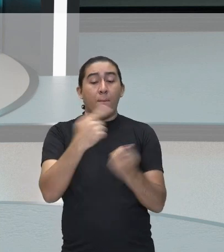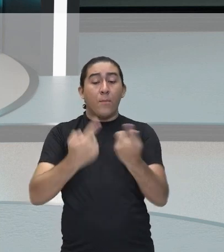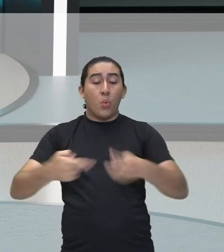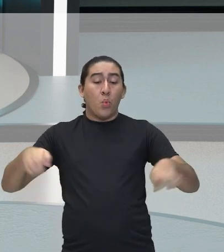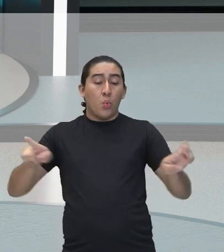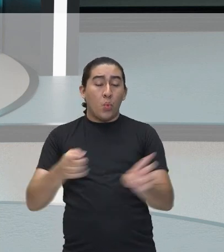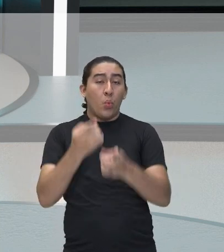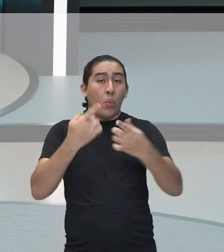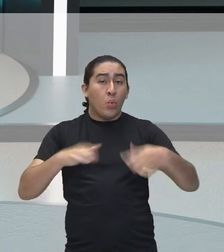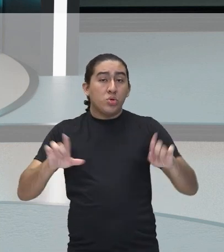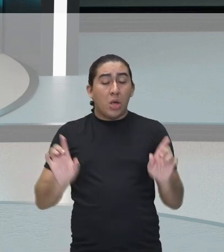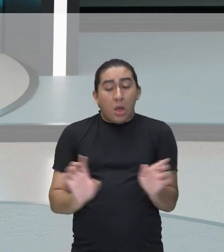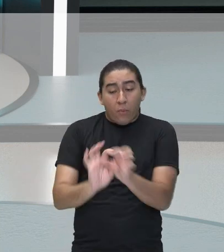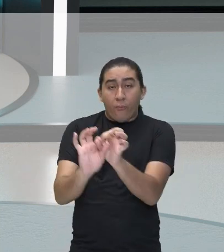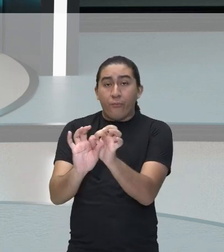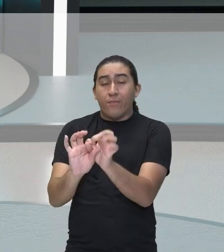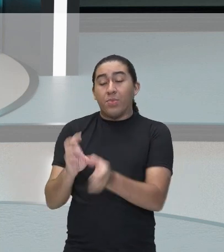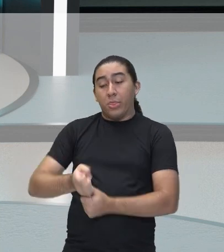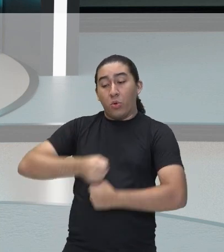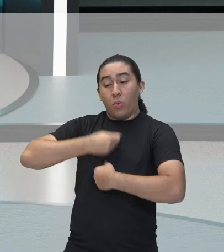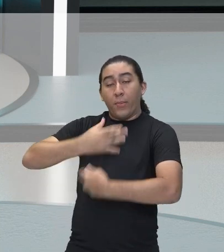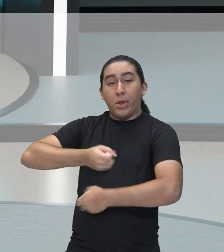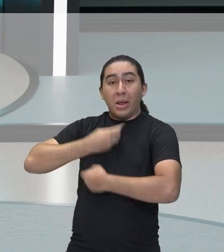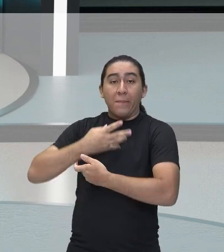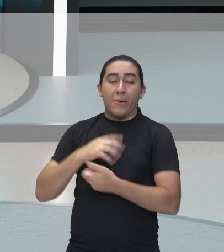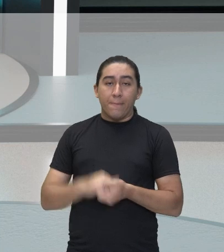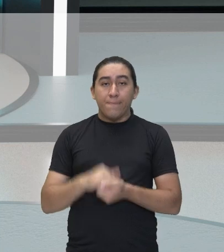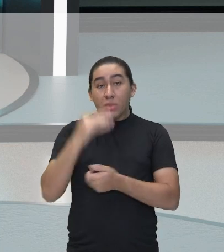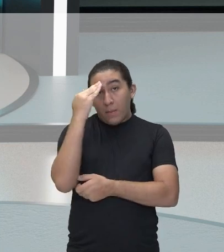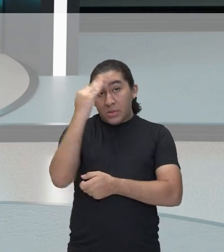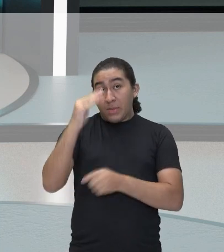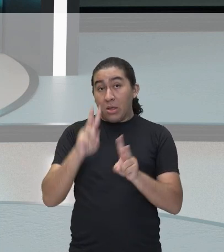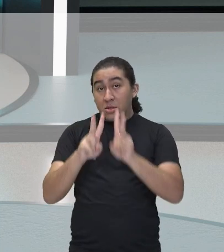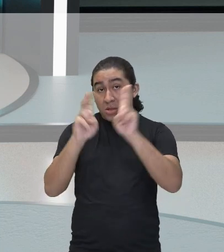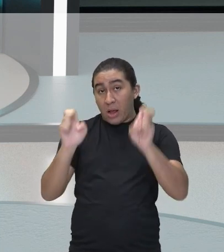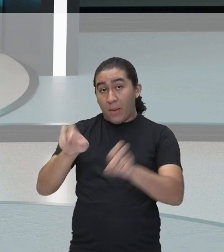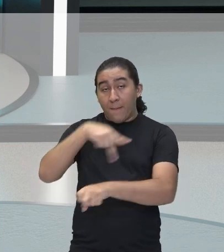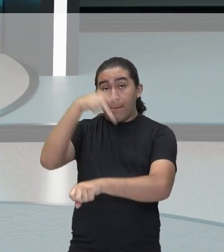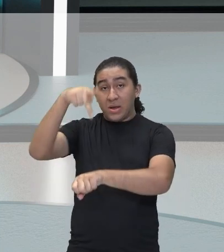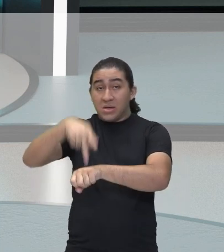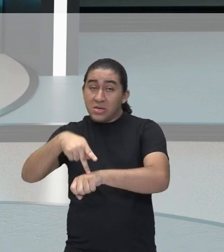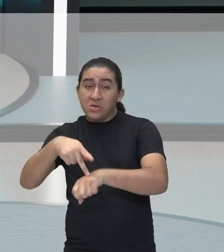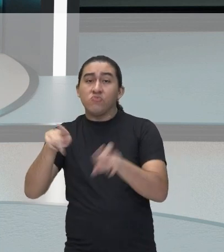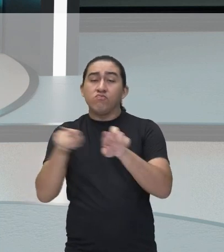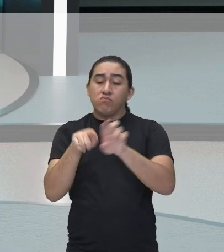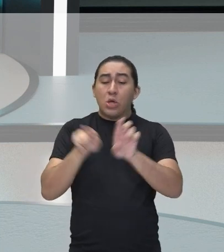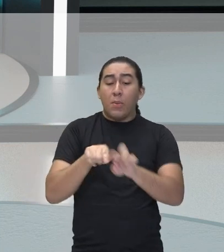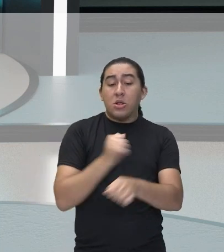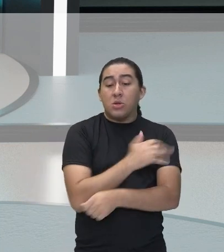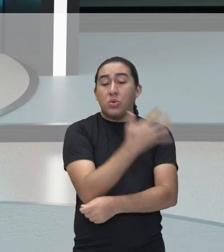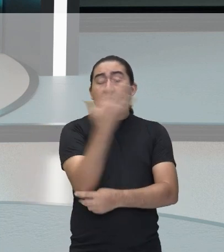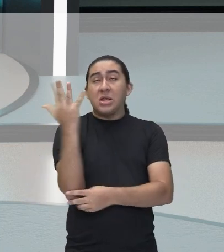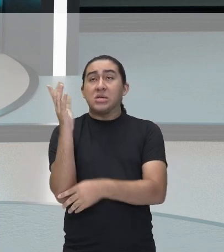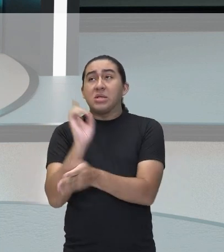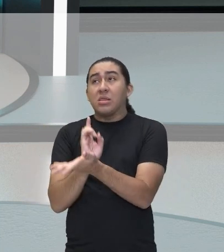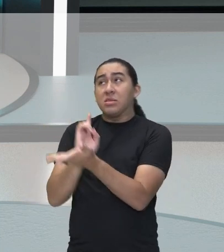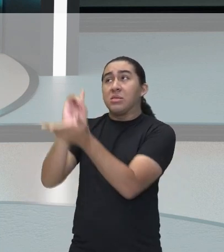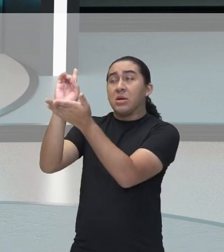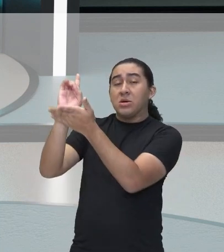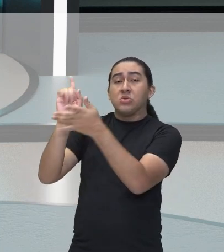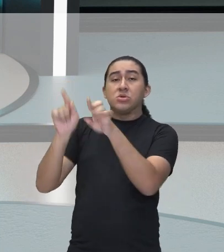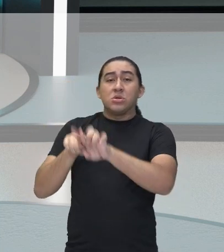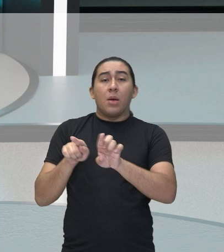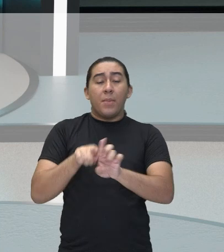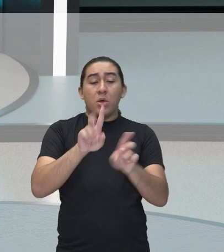lírica. Principais temas: a pátria, a natureza, Deus, a figura